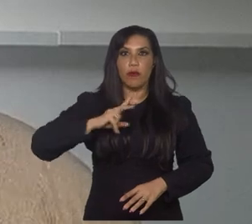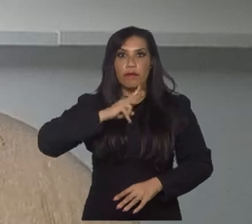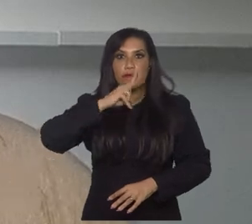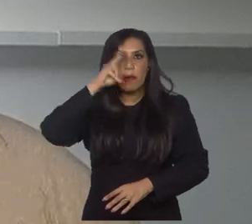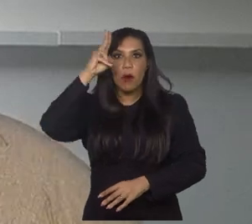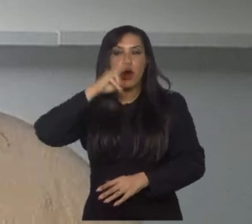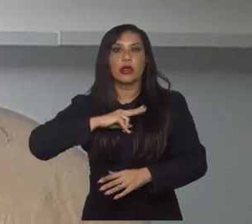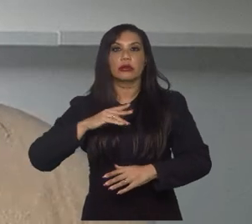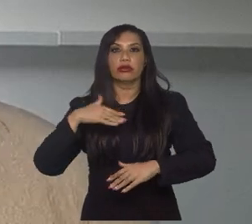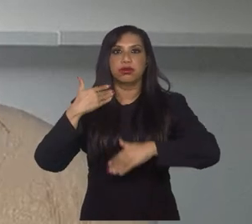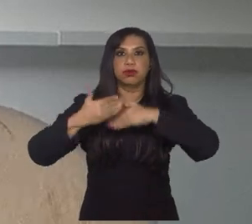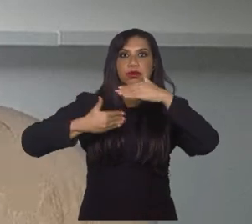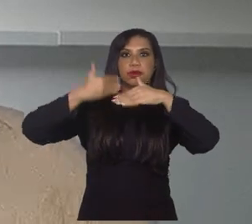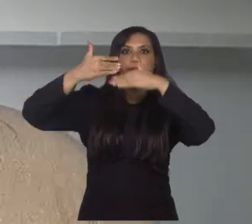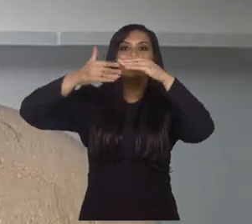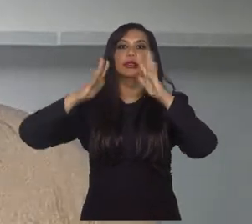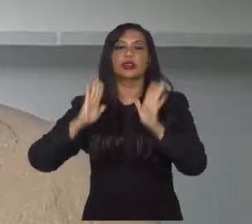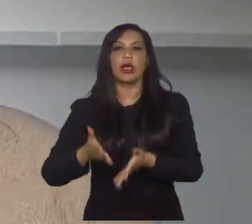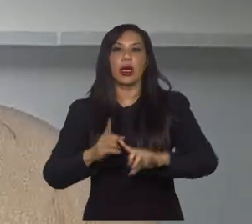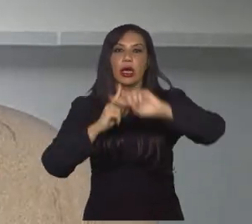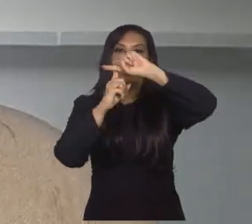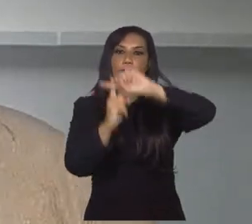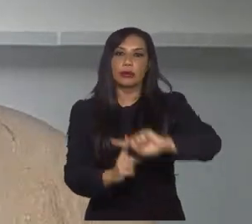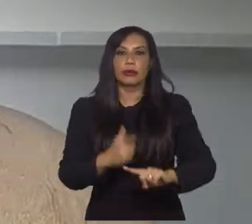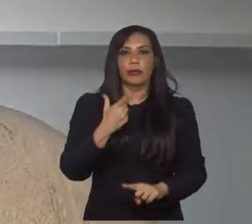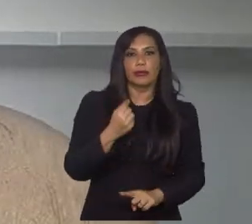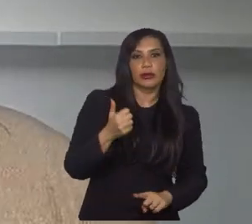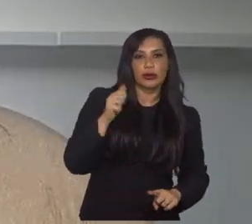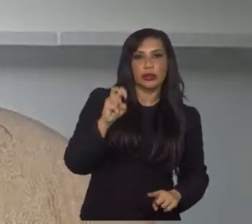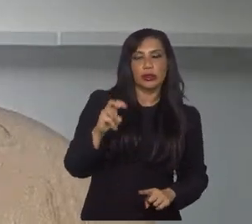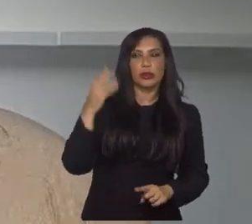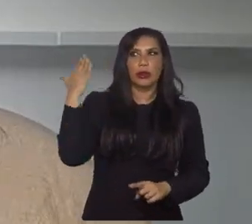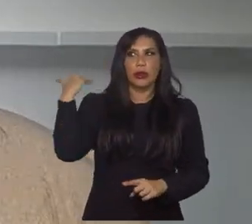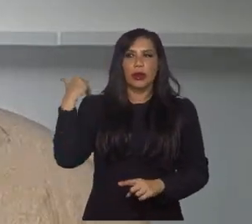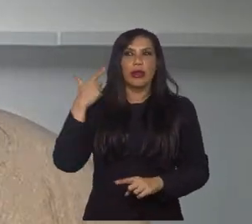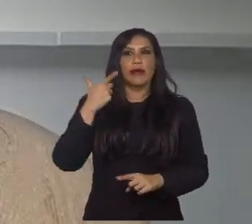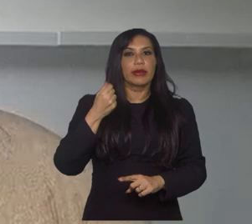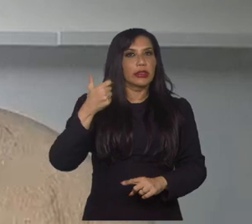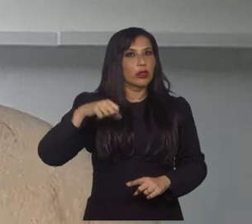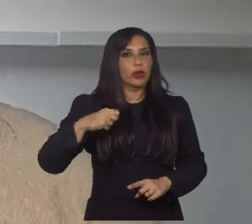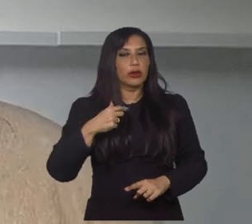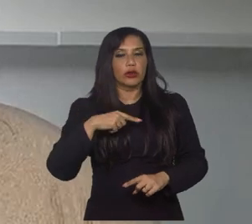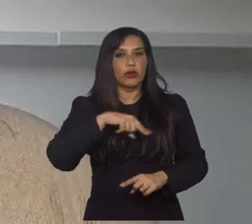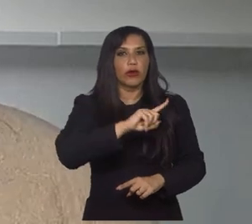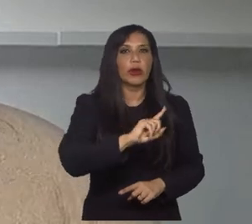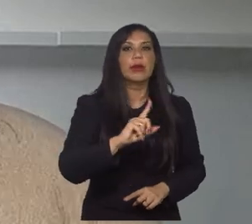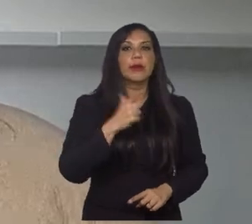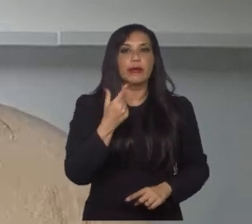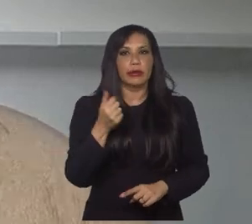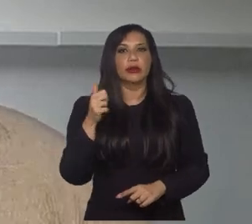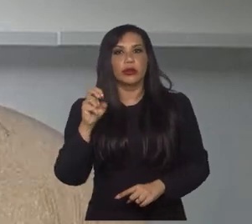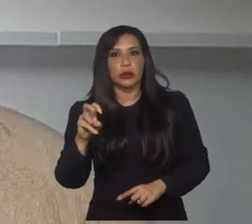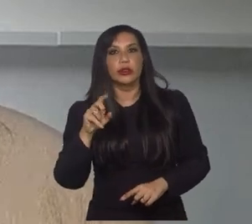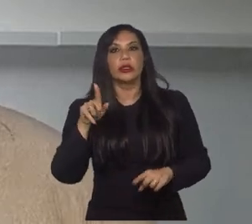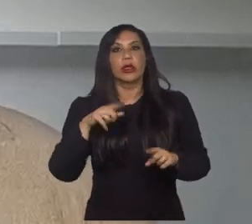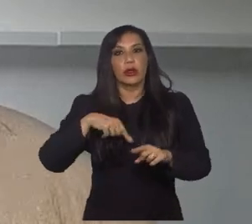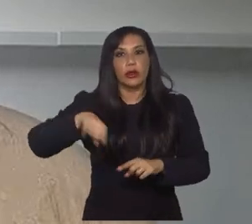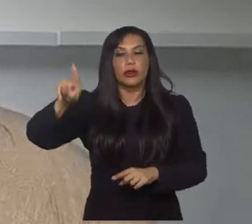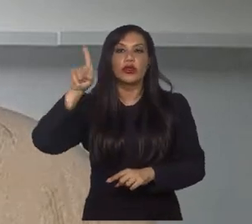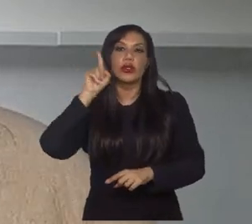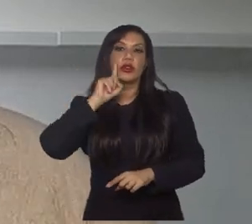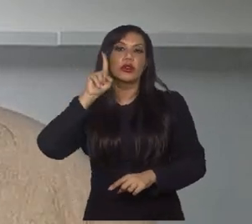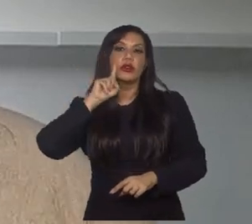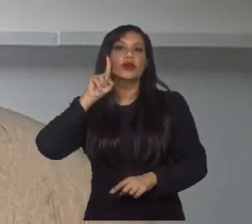muito interessante. Participaram em 2015, né? Foi a última vez, em 2019 não foram, e em 2015 Sim. caíram para os Estados Unidos,